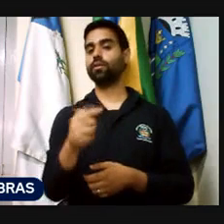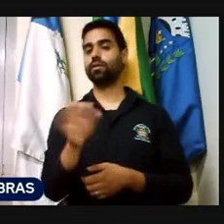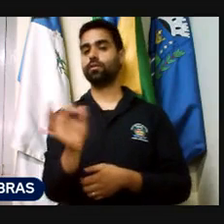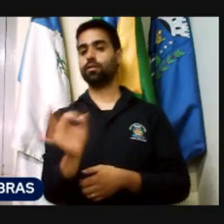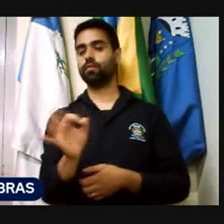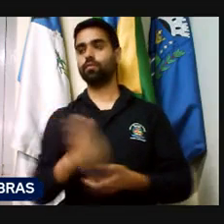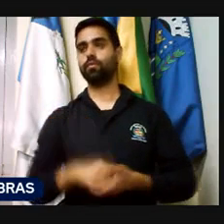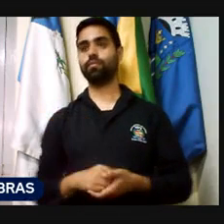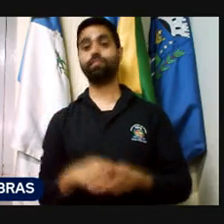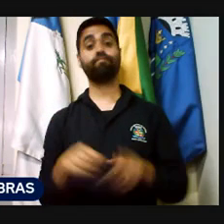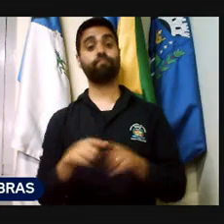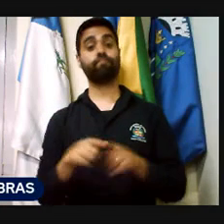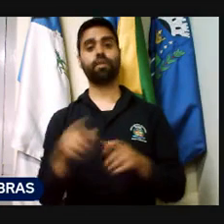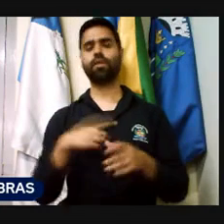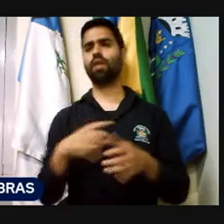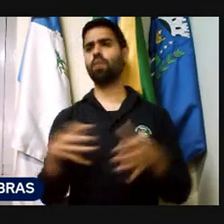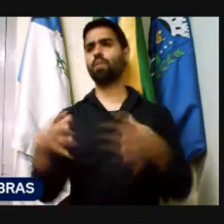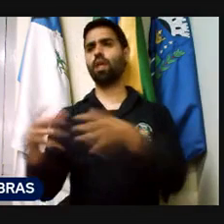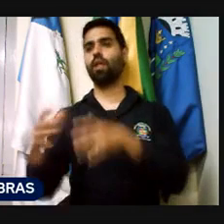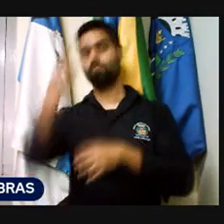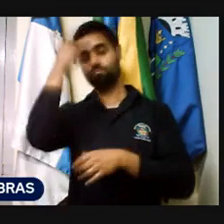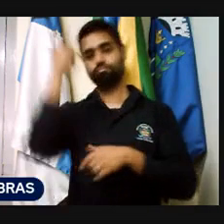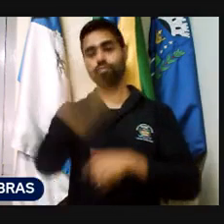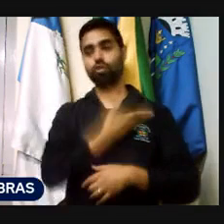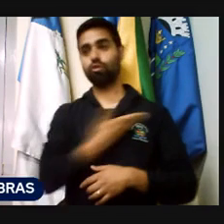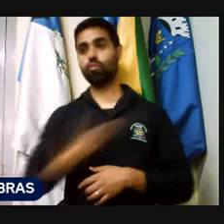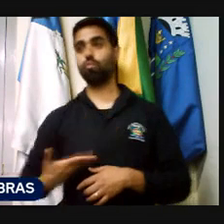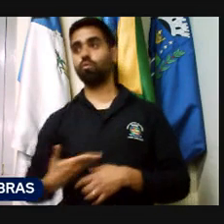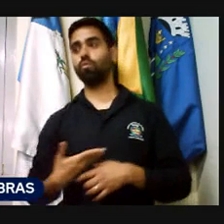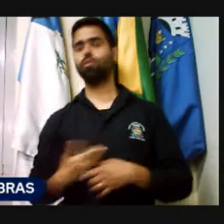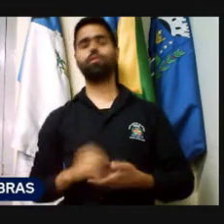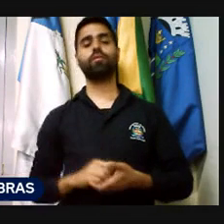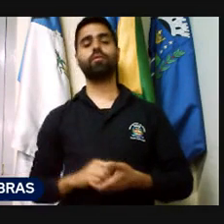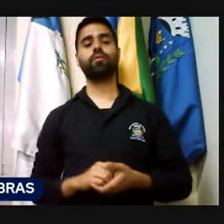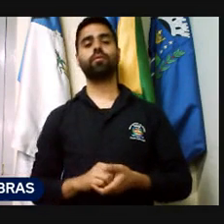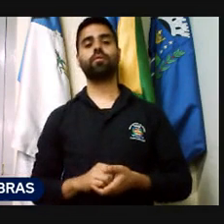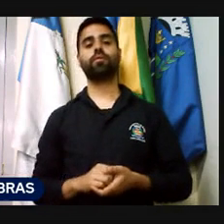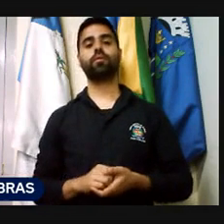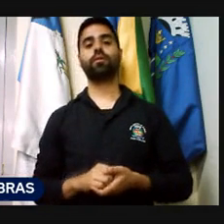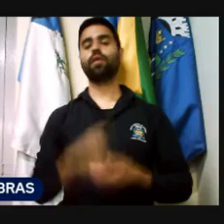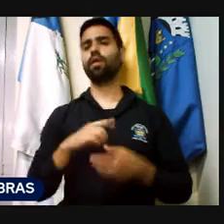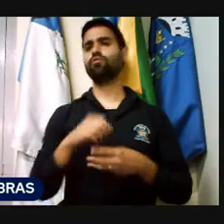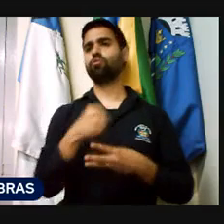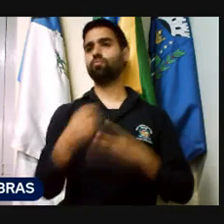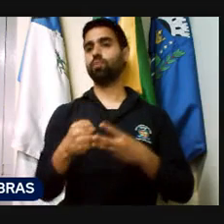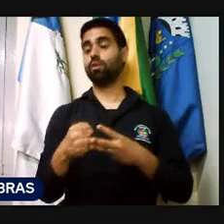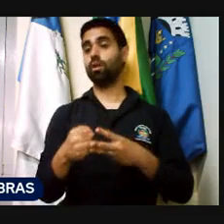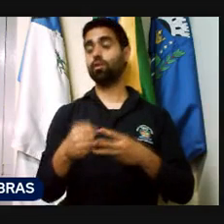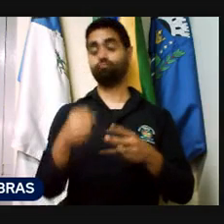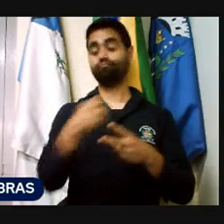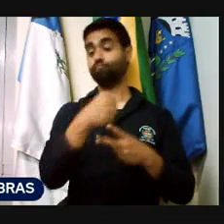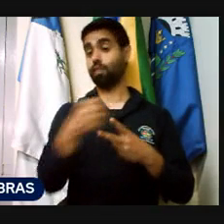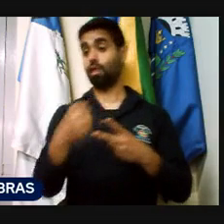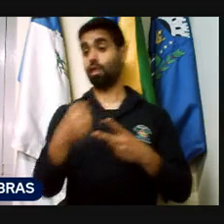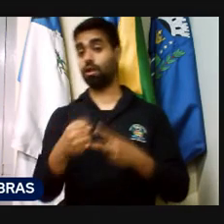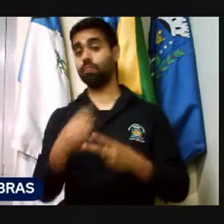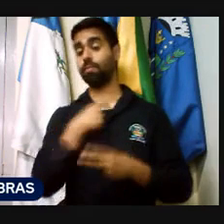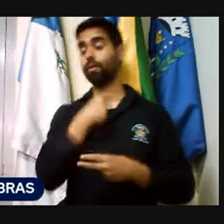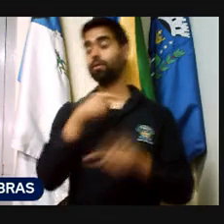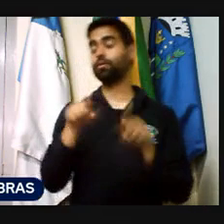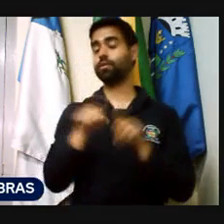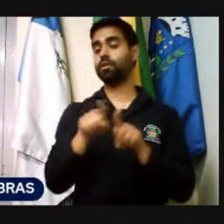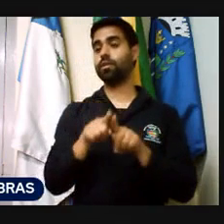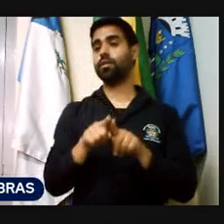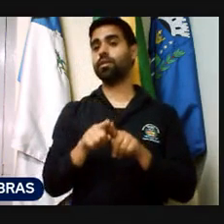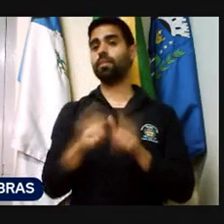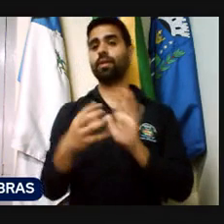R$ 6.433,57, e engloba servidores públicos titulares de cargos efetivos dos poderes executivo e legislativo, incluídas suas